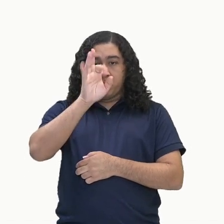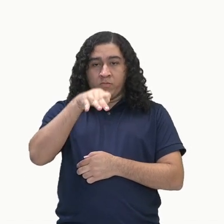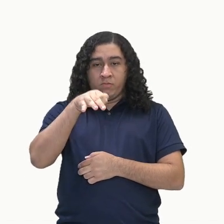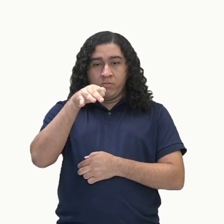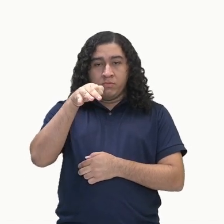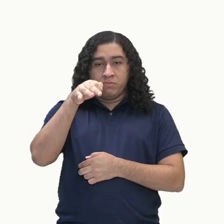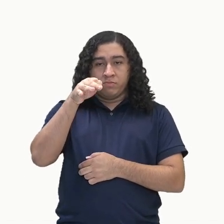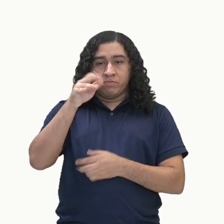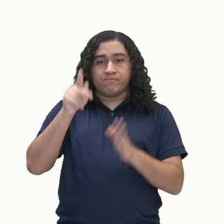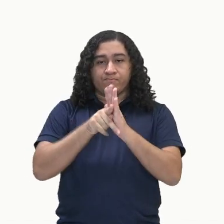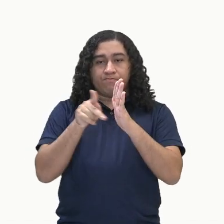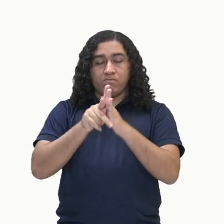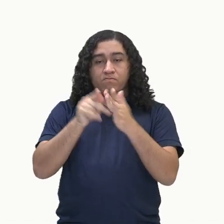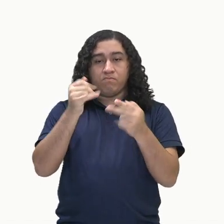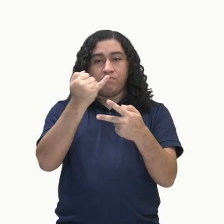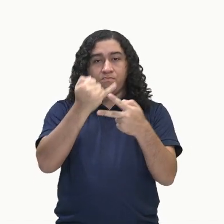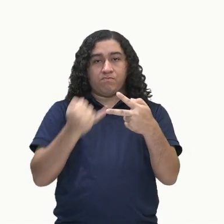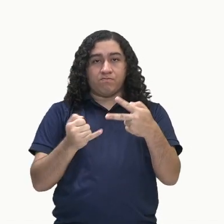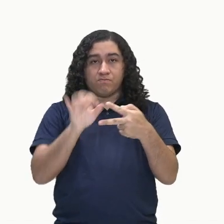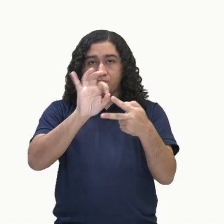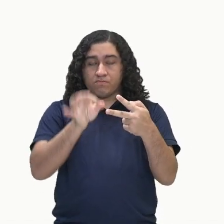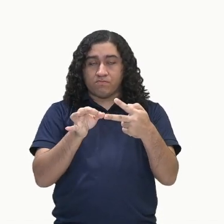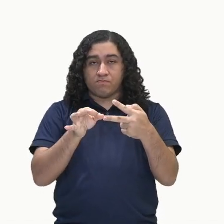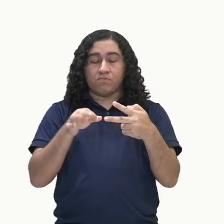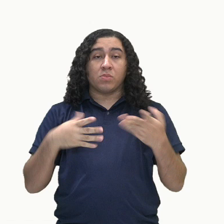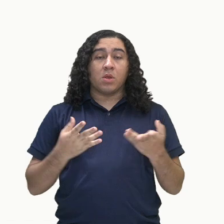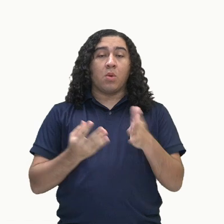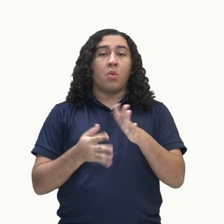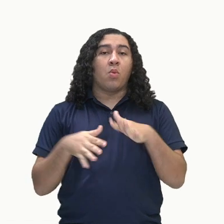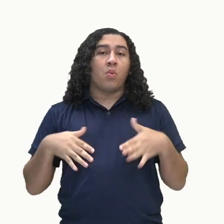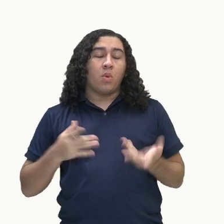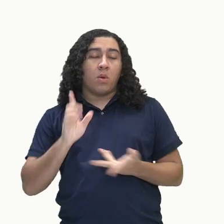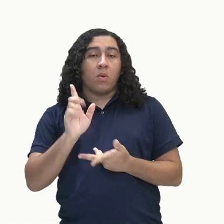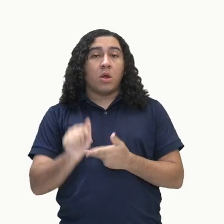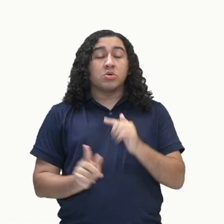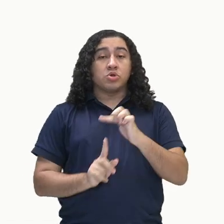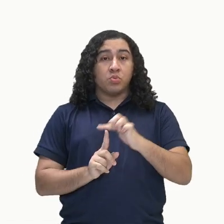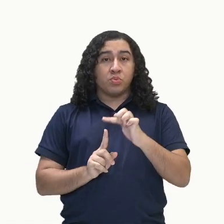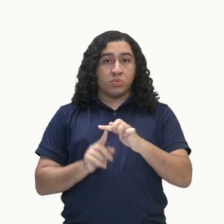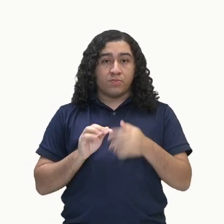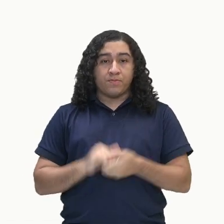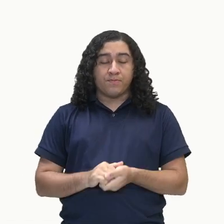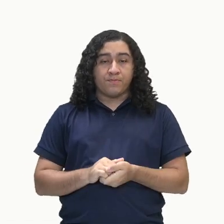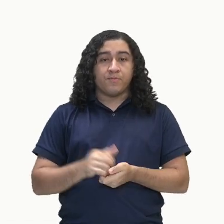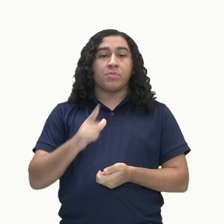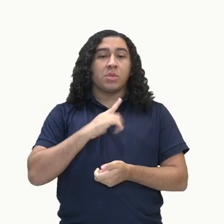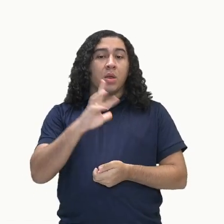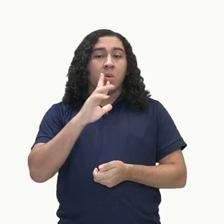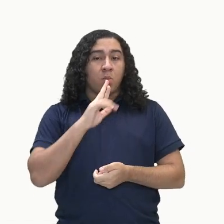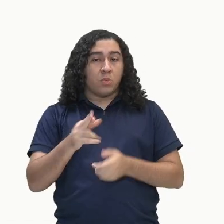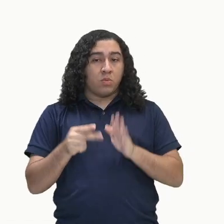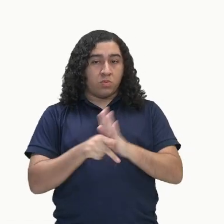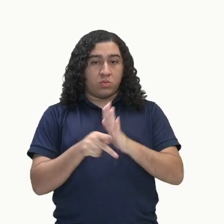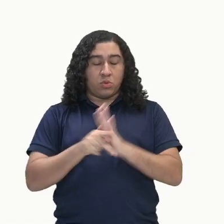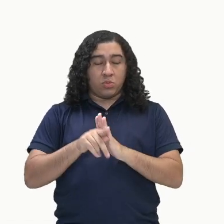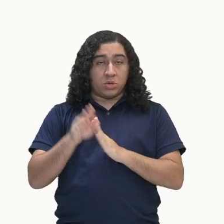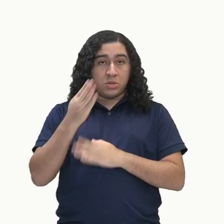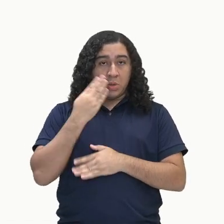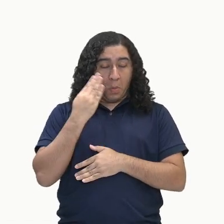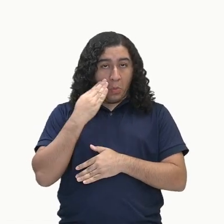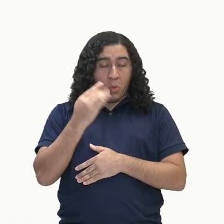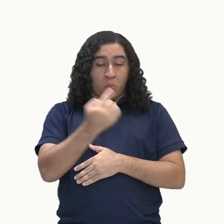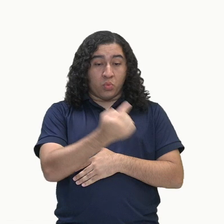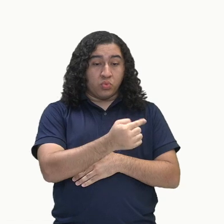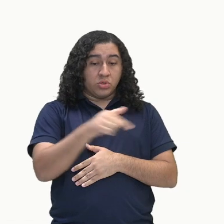os polígonos regulares. Então, quais deles são polígonos regulares? Sabendo que as figuras 1, 7 e 8